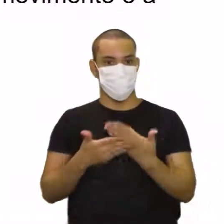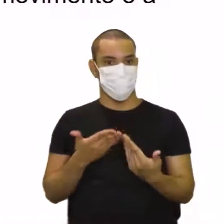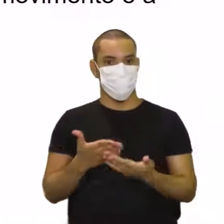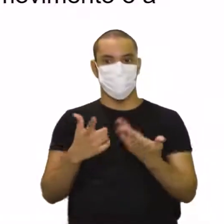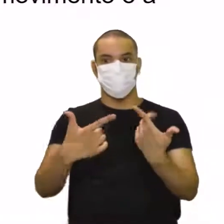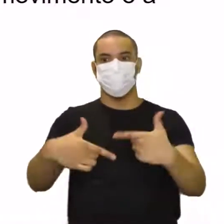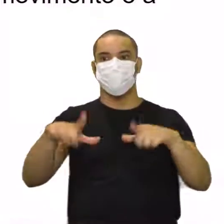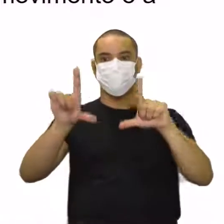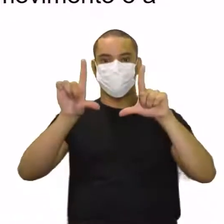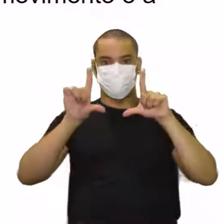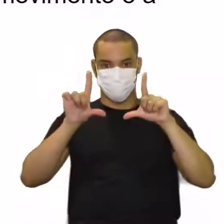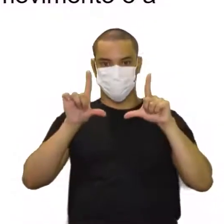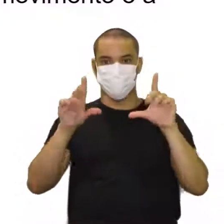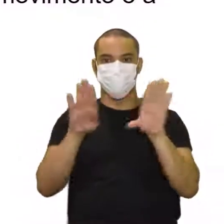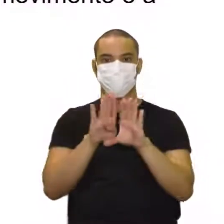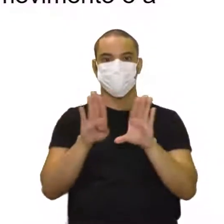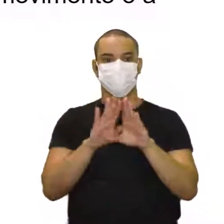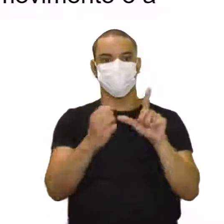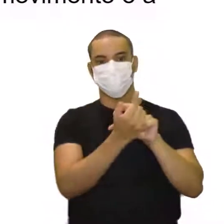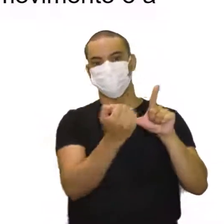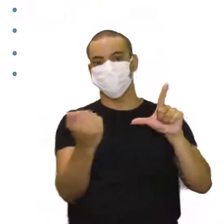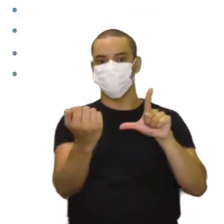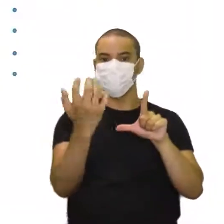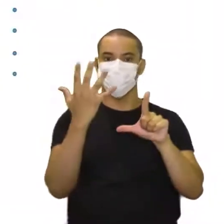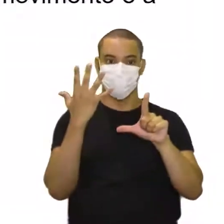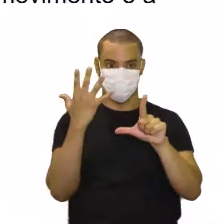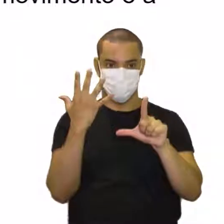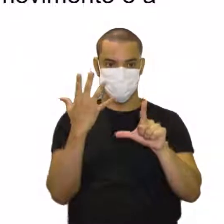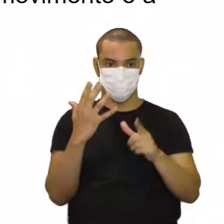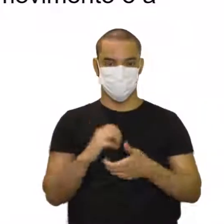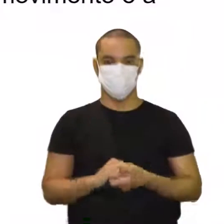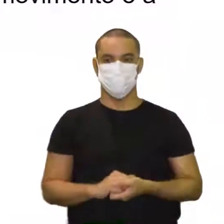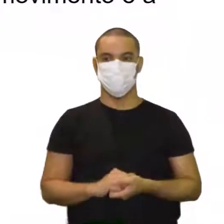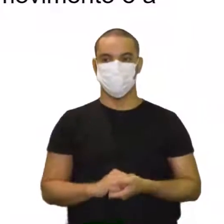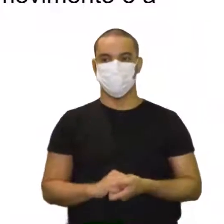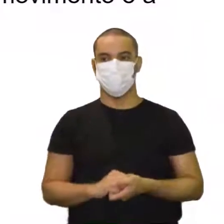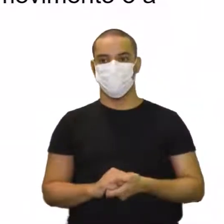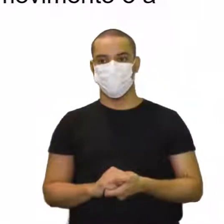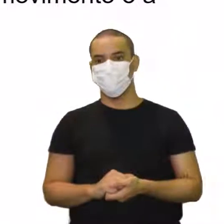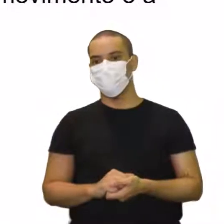lousa, e sentido para fora desse plano. Opa!